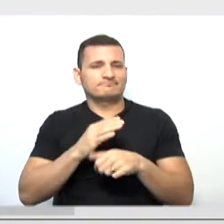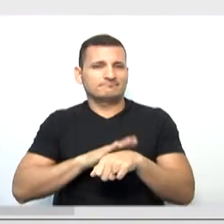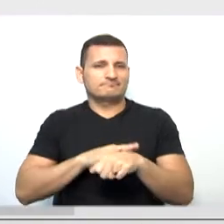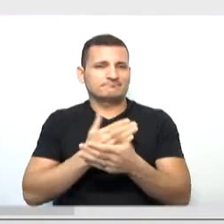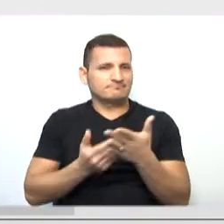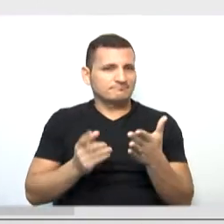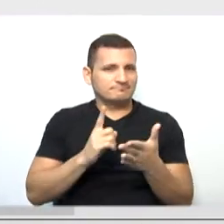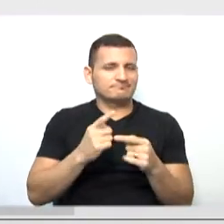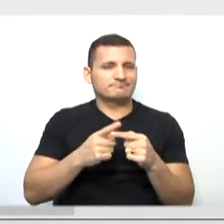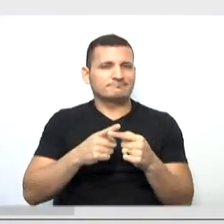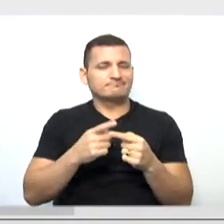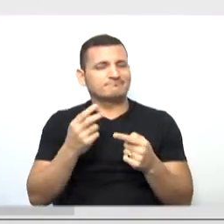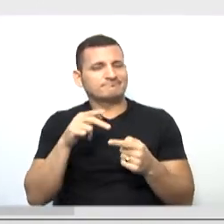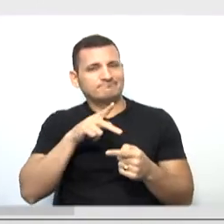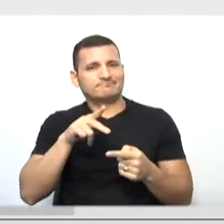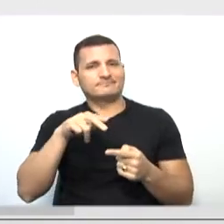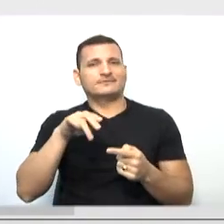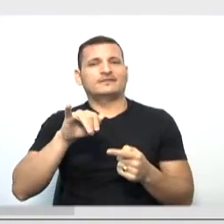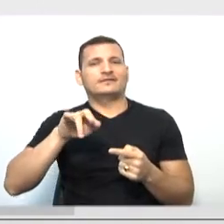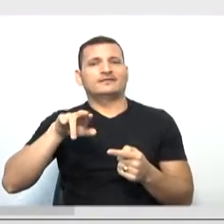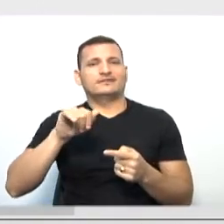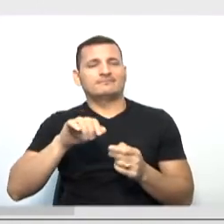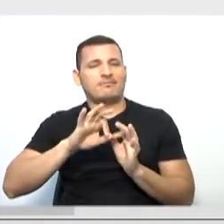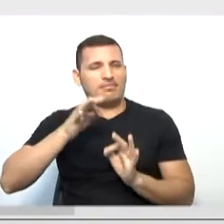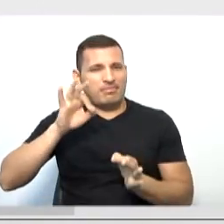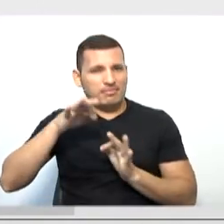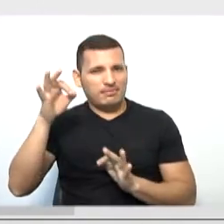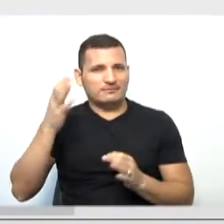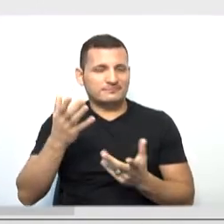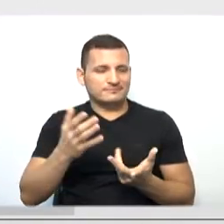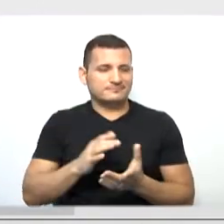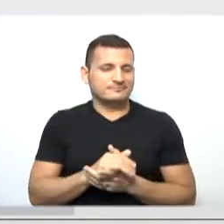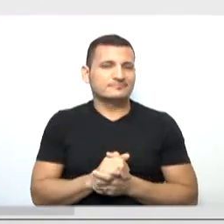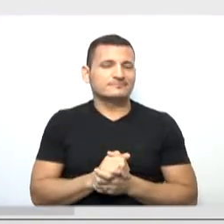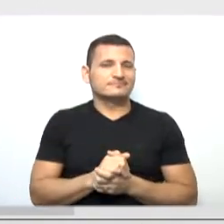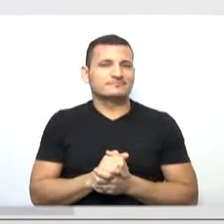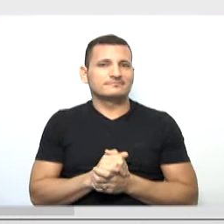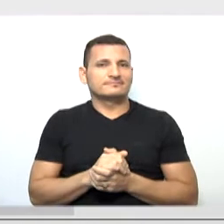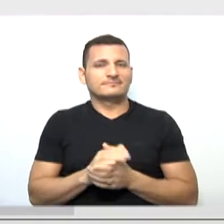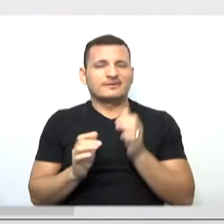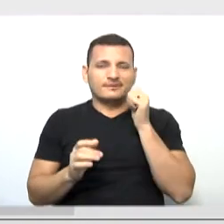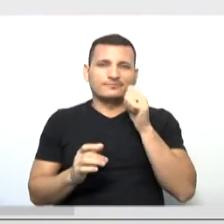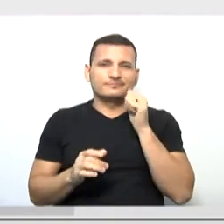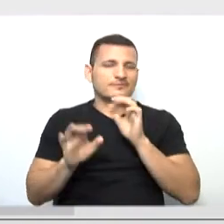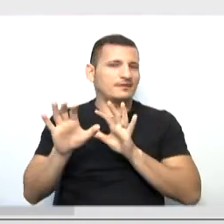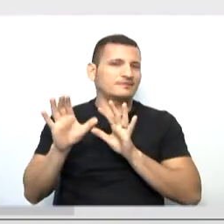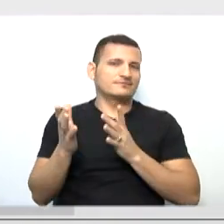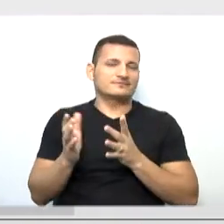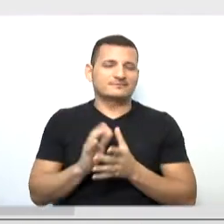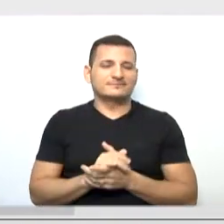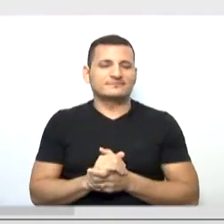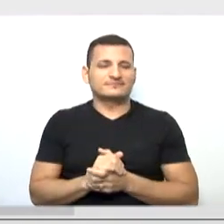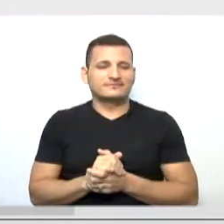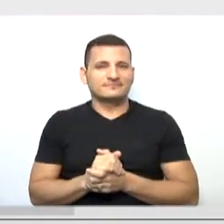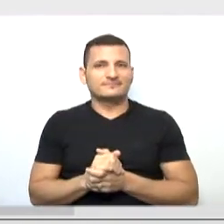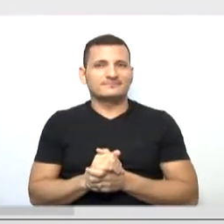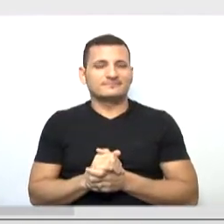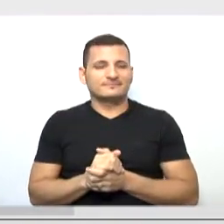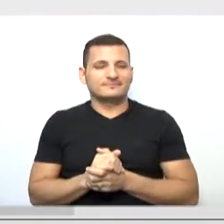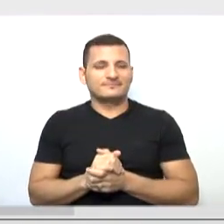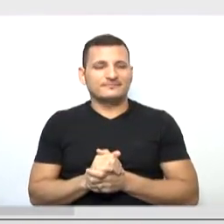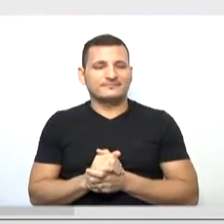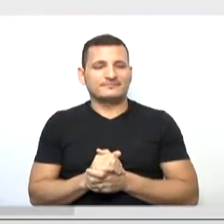horrores, não sei porquê. Isso é um dom de mulheres, professor. Acho que é professora. Não posso falar isso, não posso falar isso. Fechei